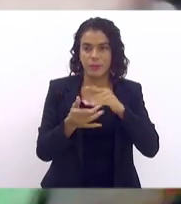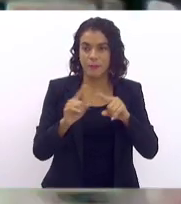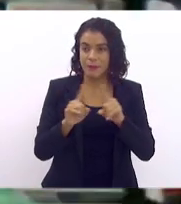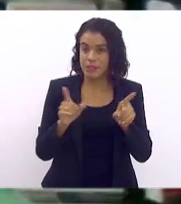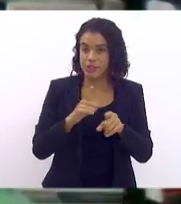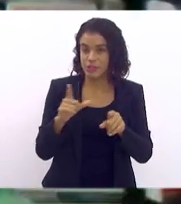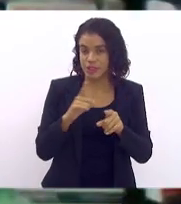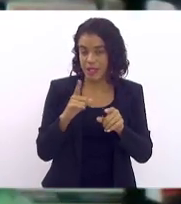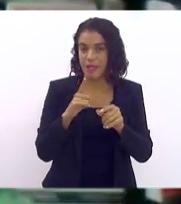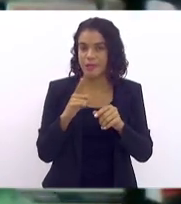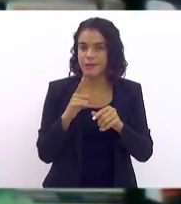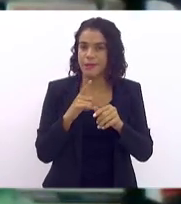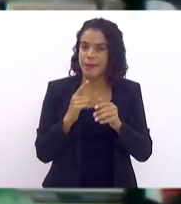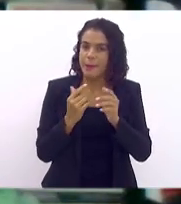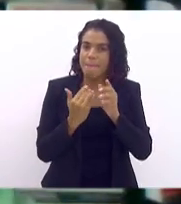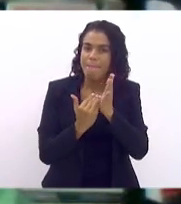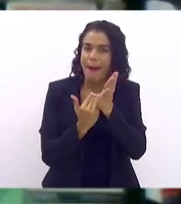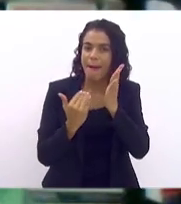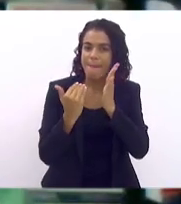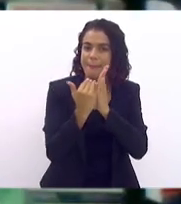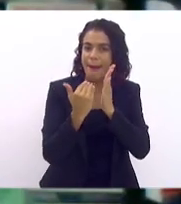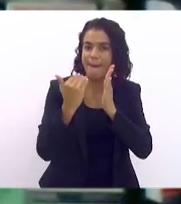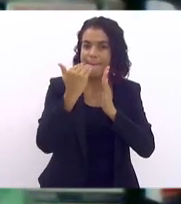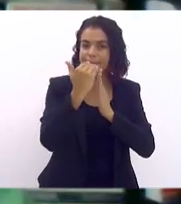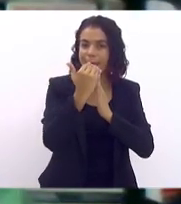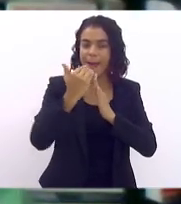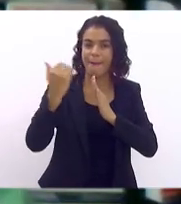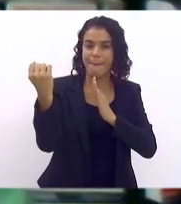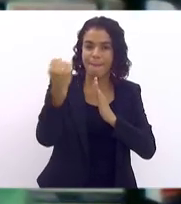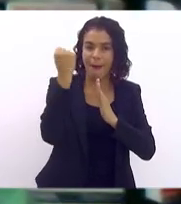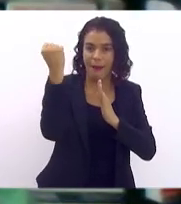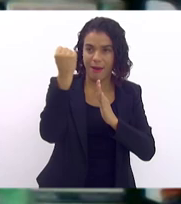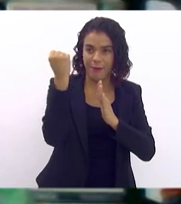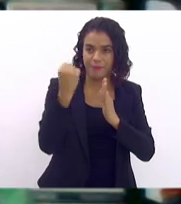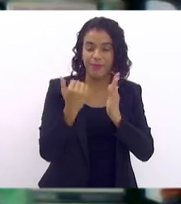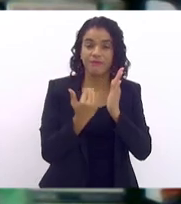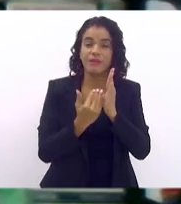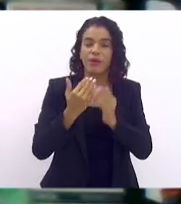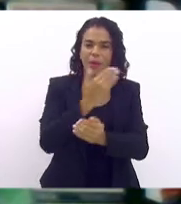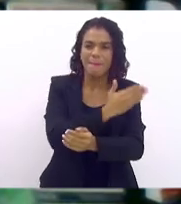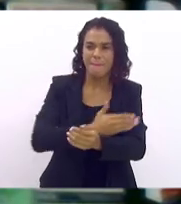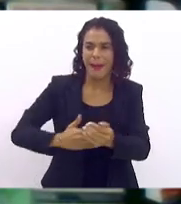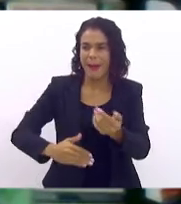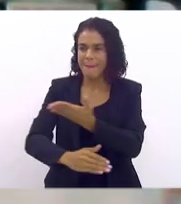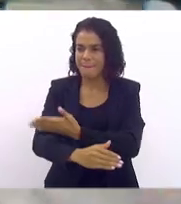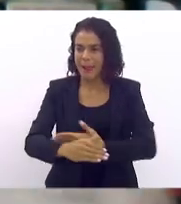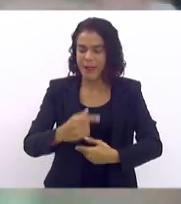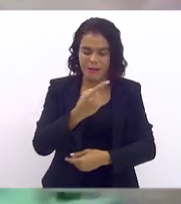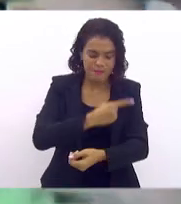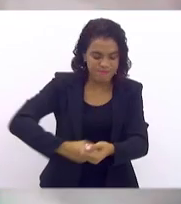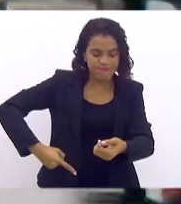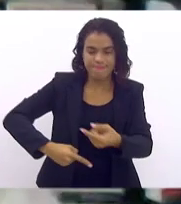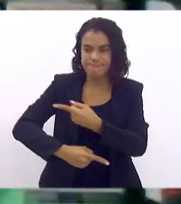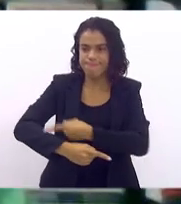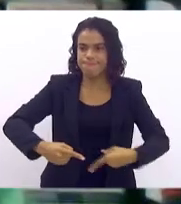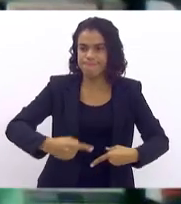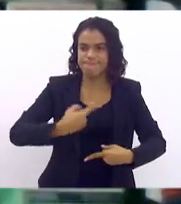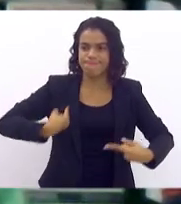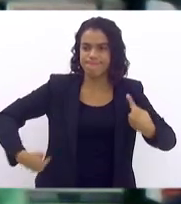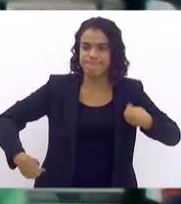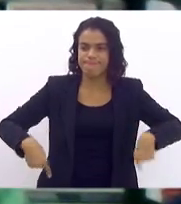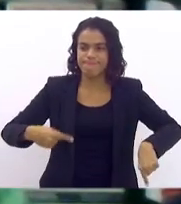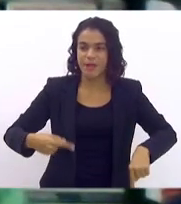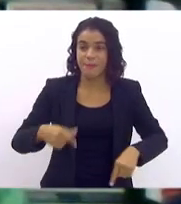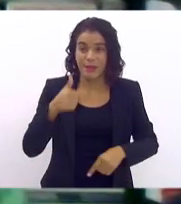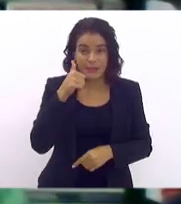as gradações, né? Que é, a gente vai ter automutilação. Eu posso citar exemplos, por exemplo, das menores de